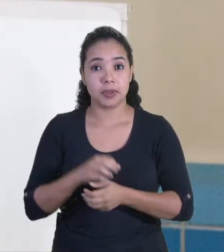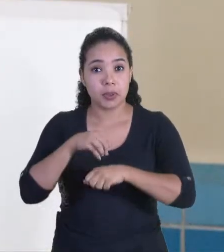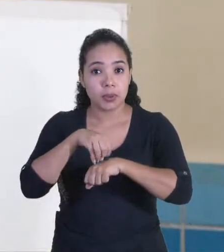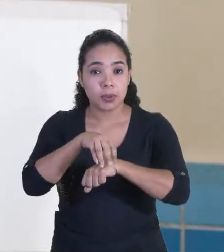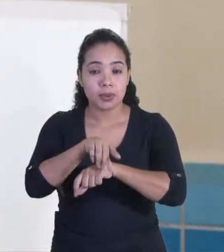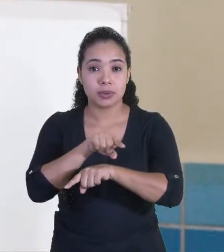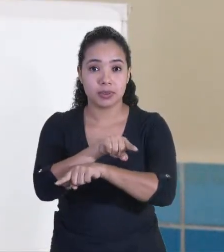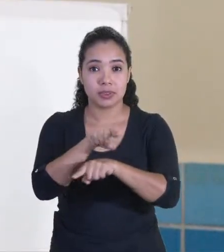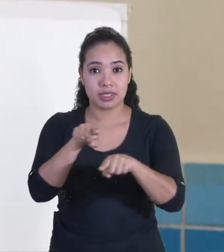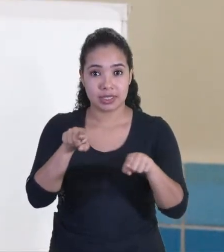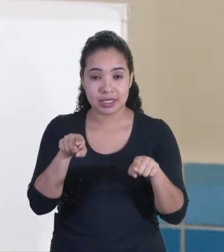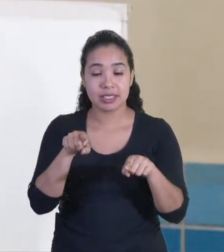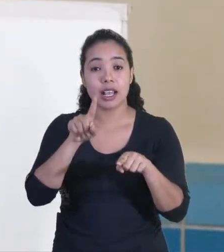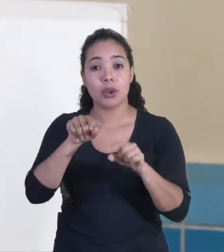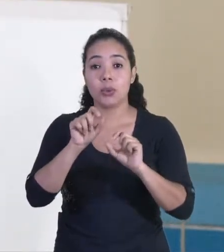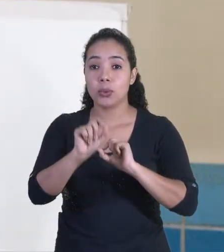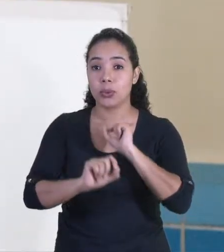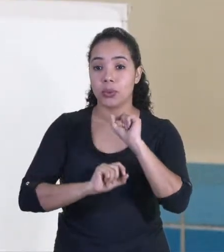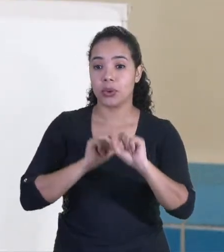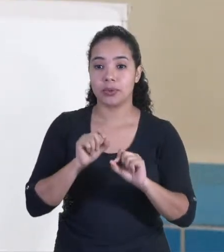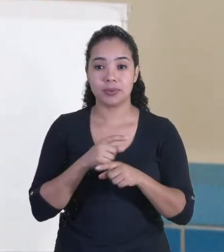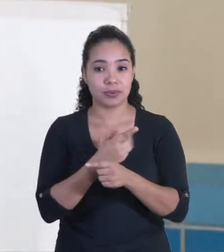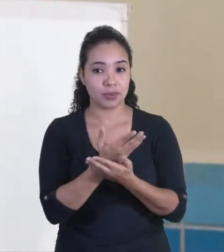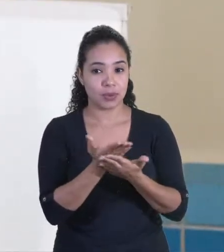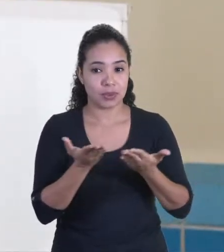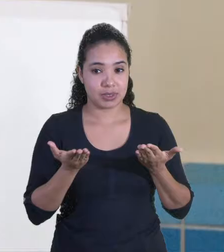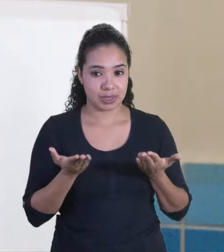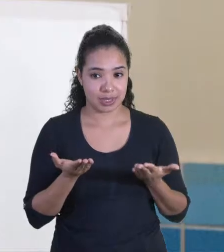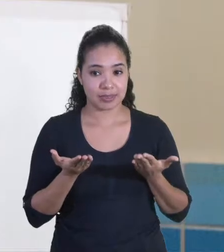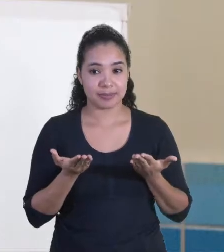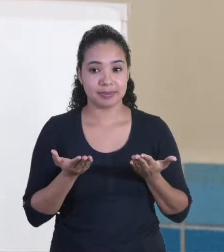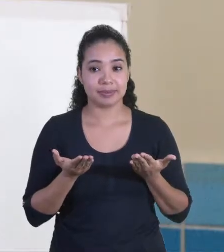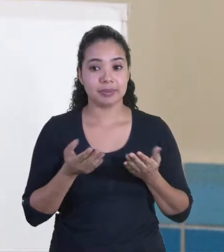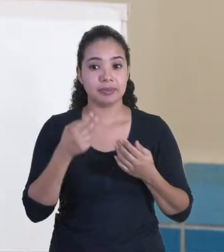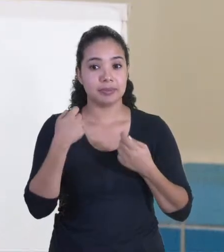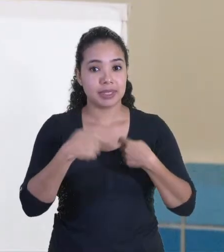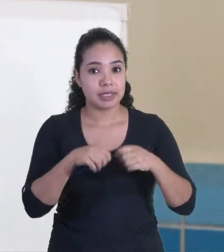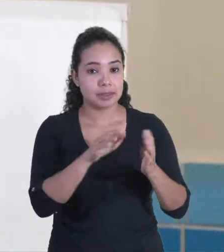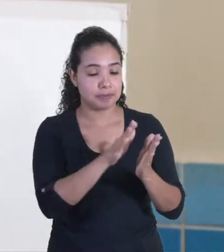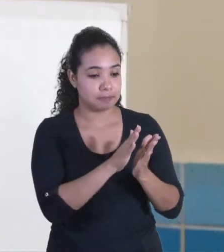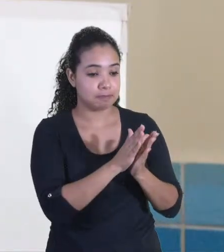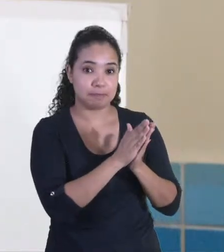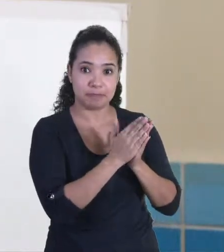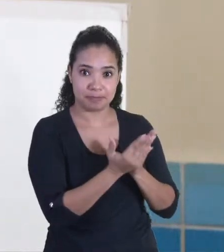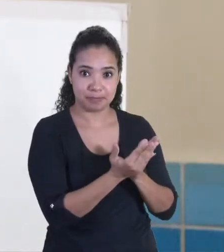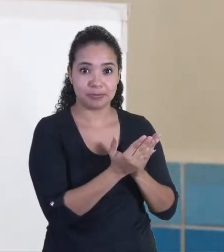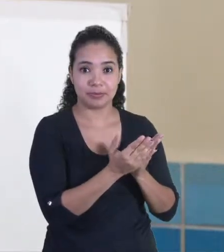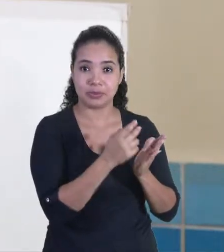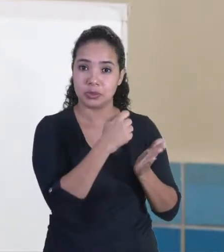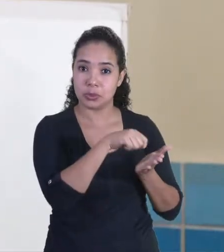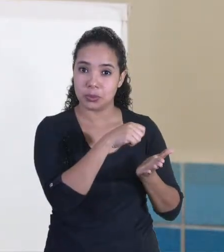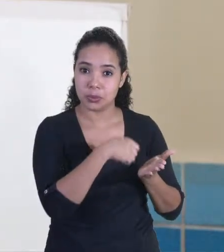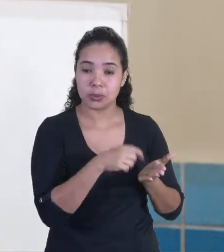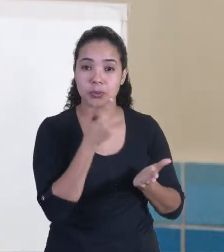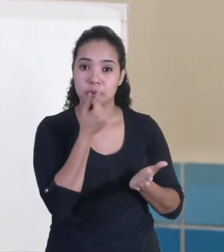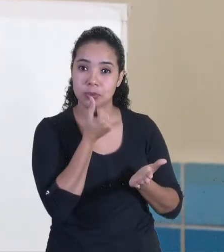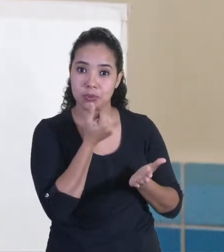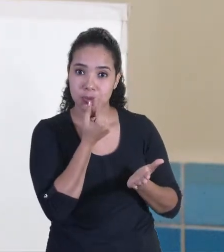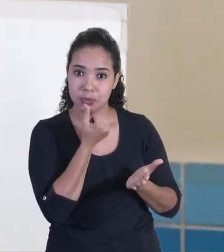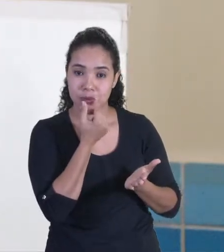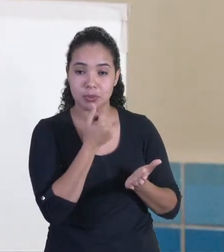de sabedoria é que você tenha em mãos o seu bloco de estudos, lápis